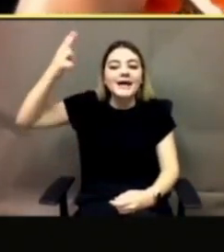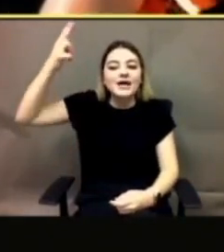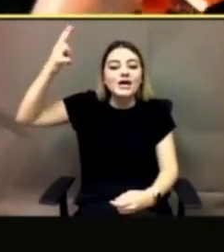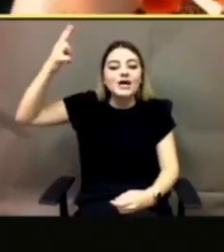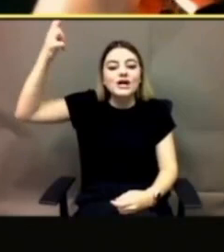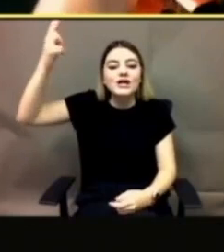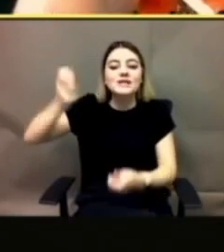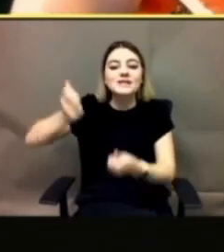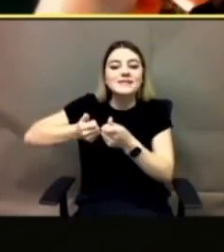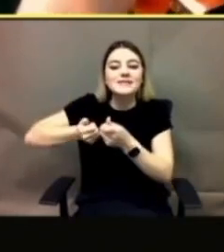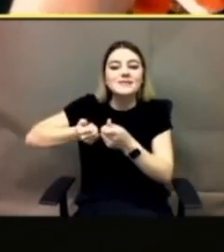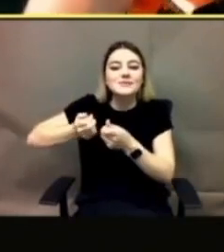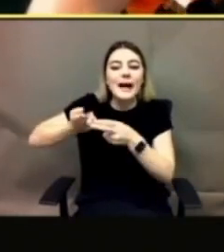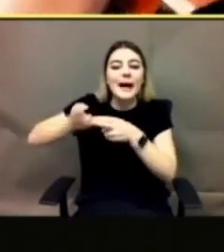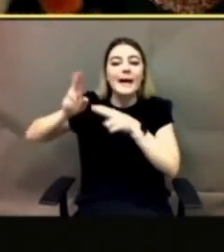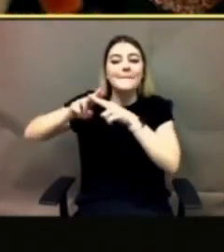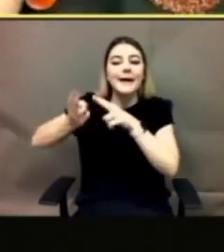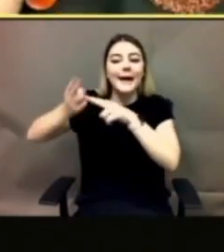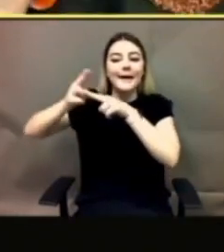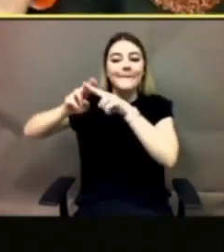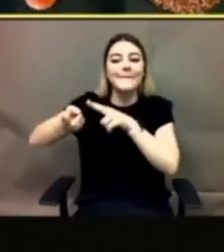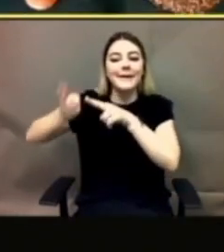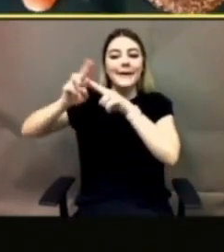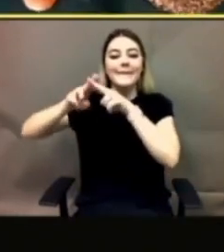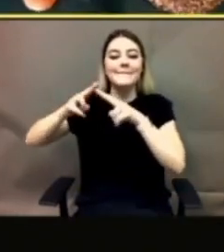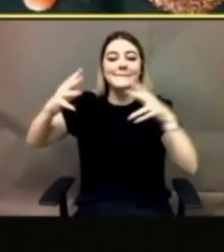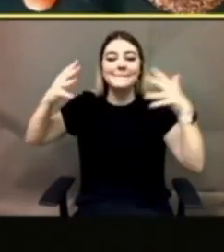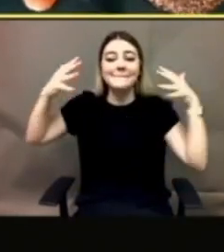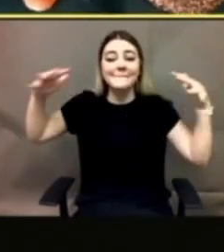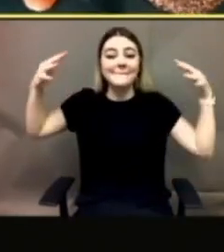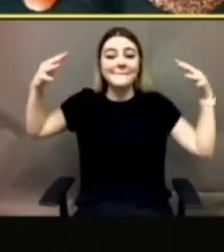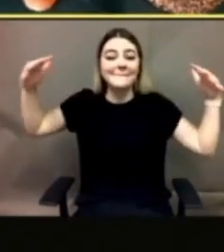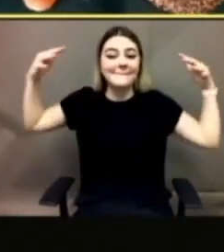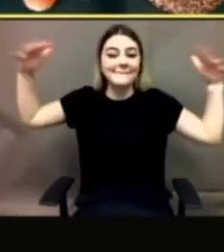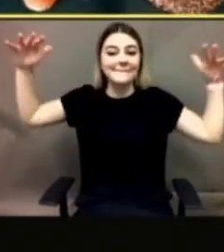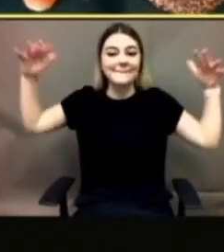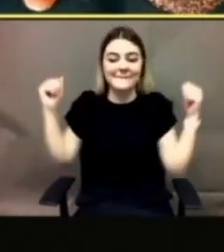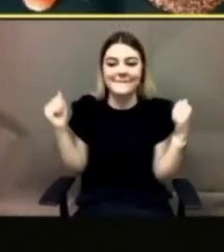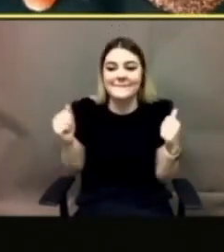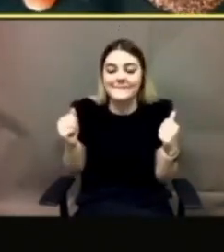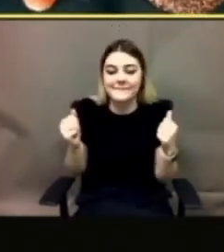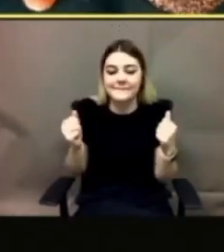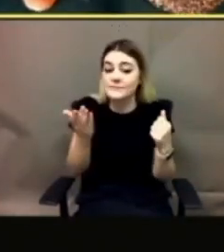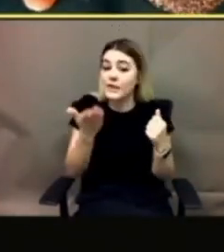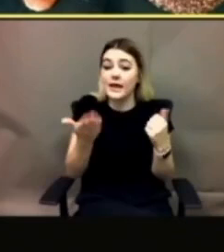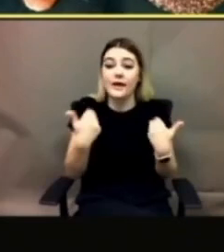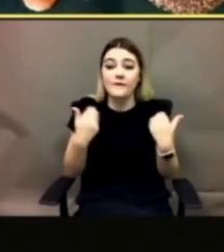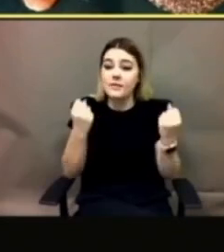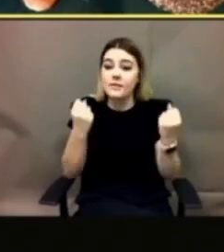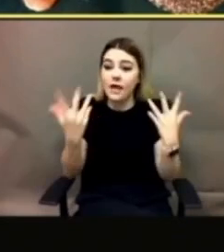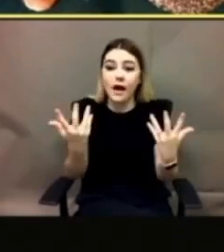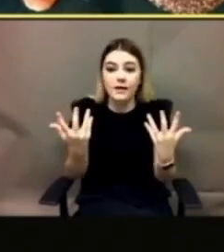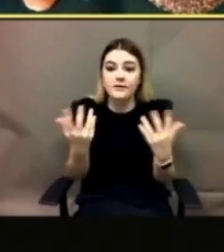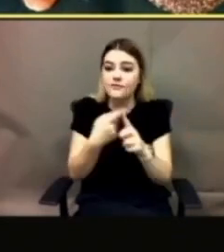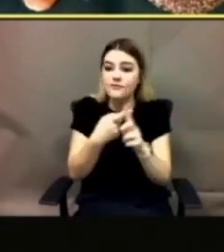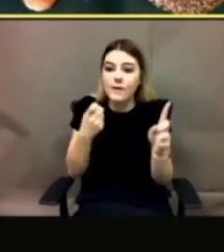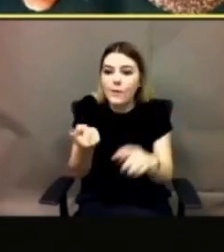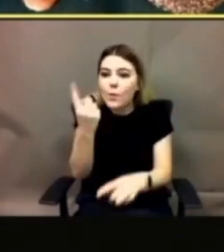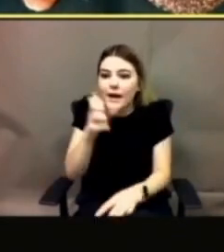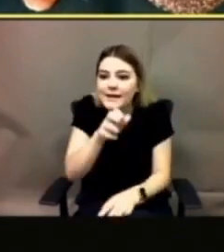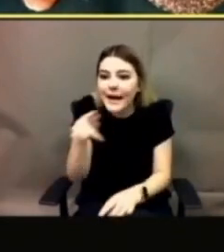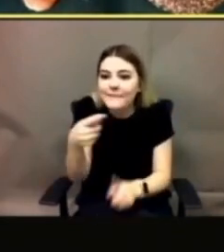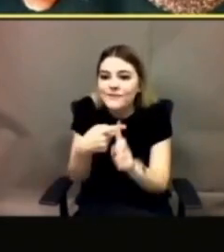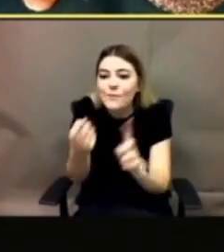Cada vez que conta mais um, a nota vai ficando mais aguda. Então aí eu tenho já várias